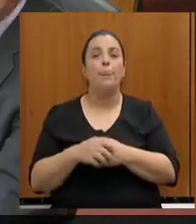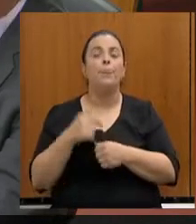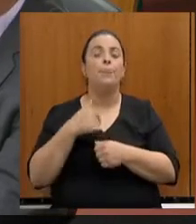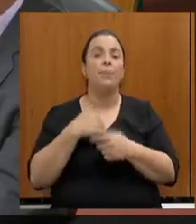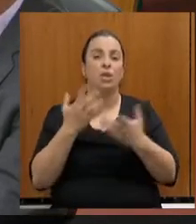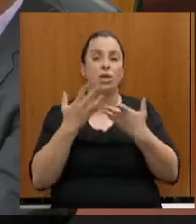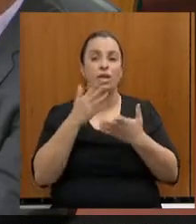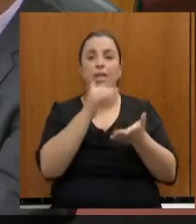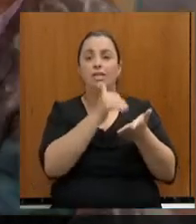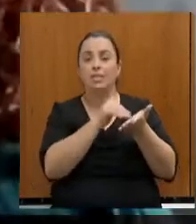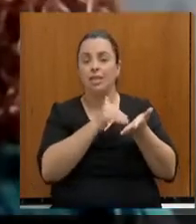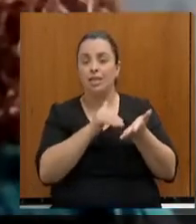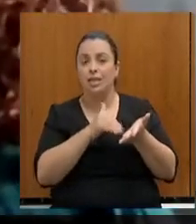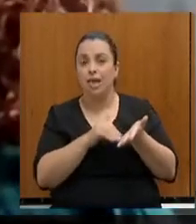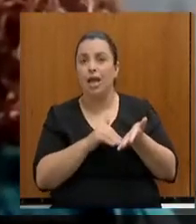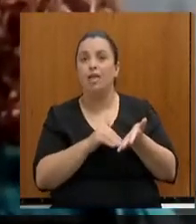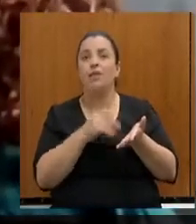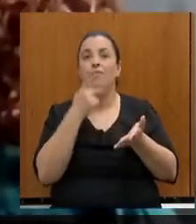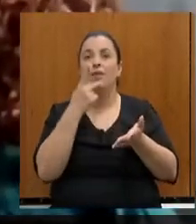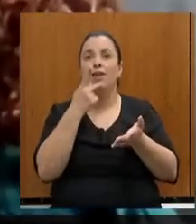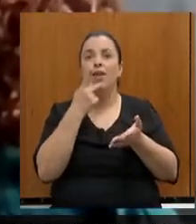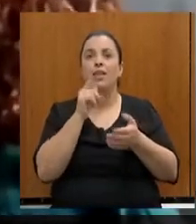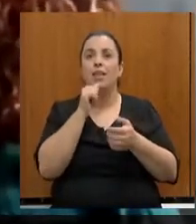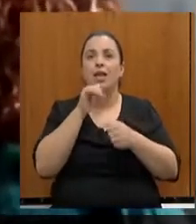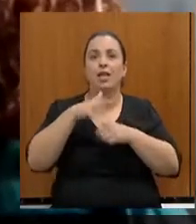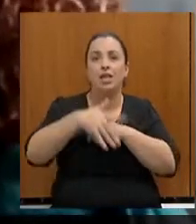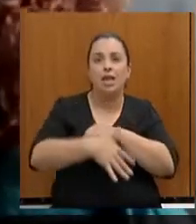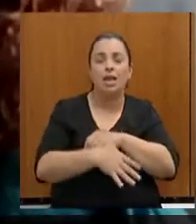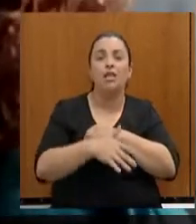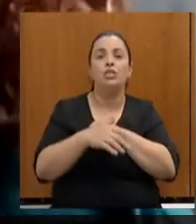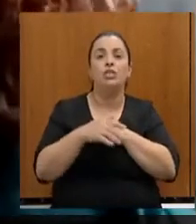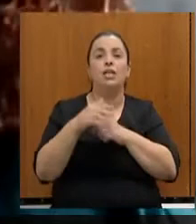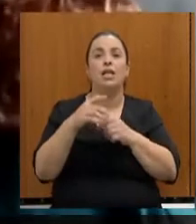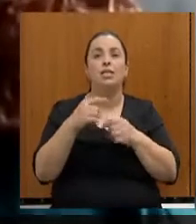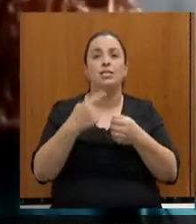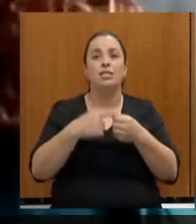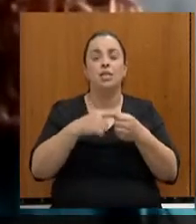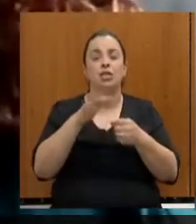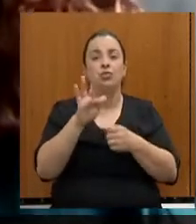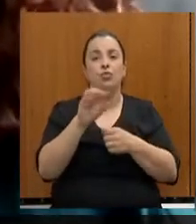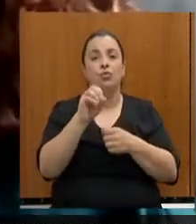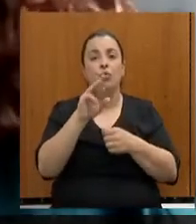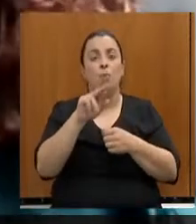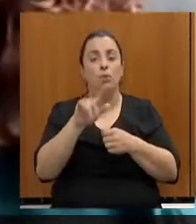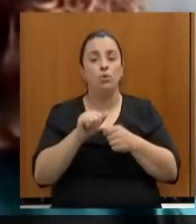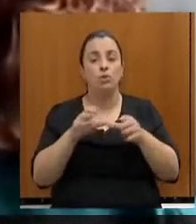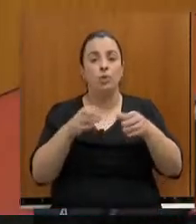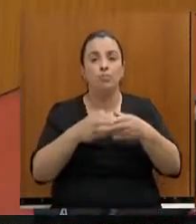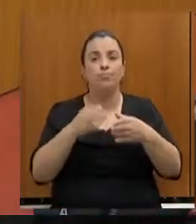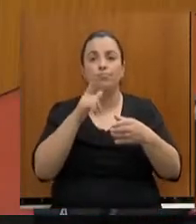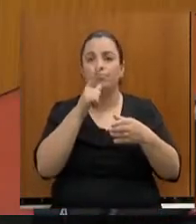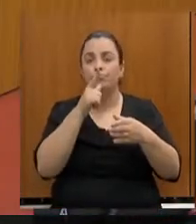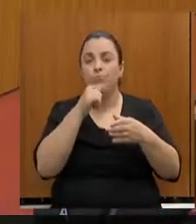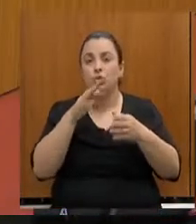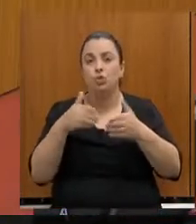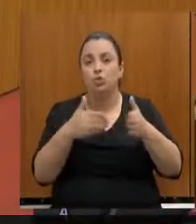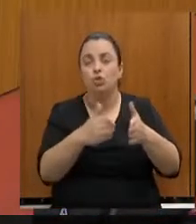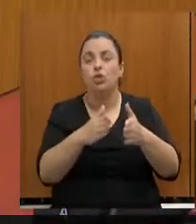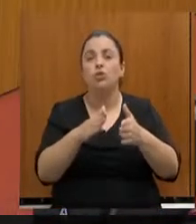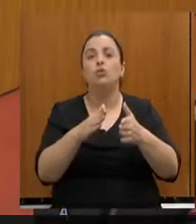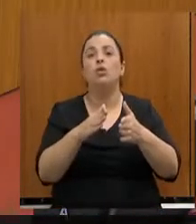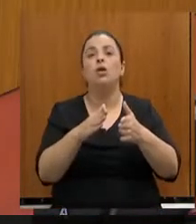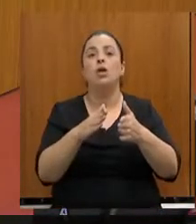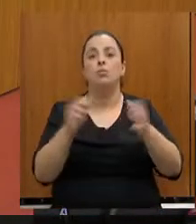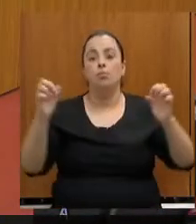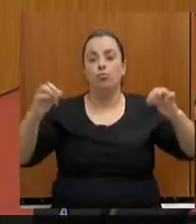secretário pudesse falar ainda sobre a ideia de Formoso da Bacia do São Francisco Oi ok